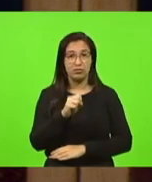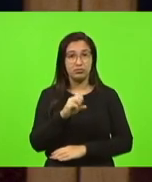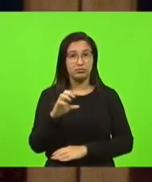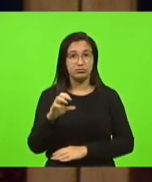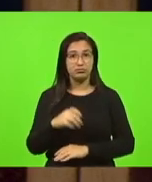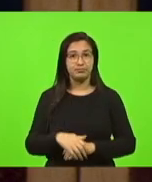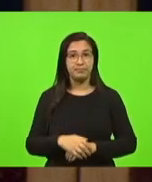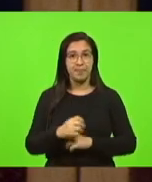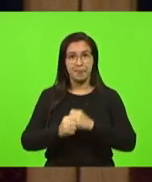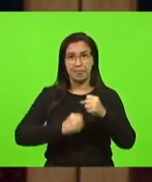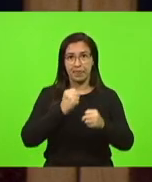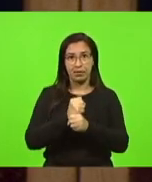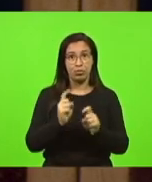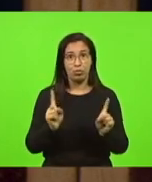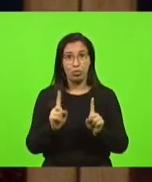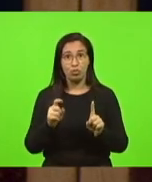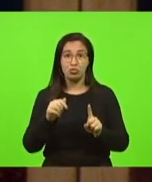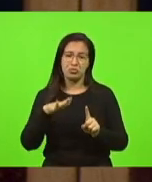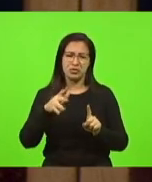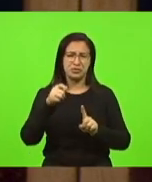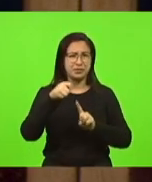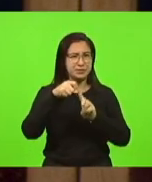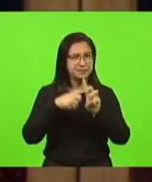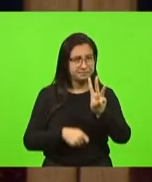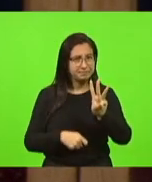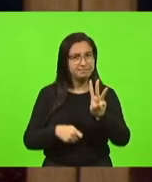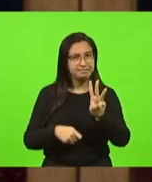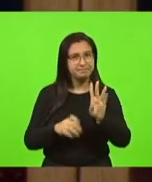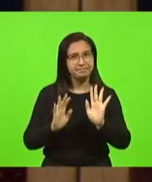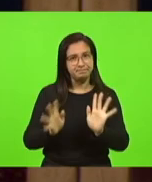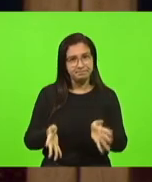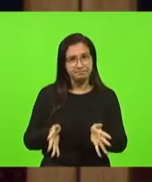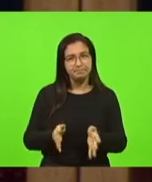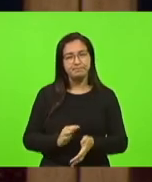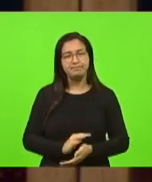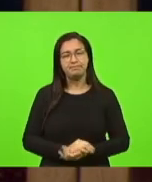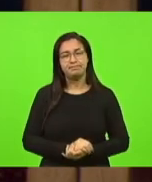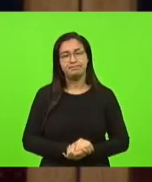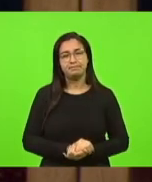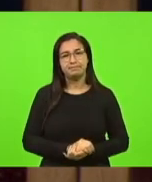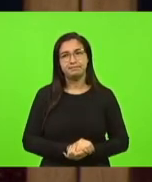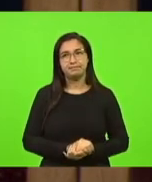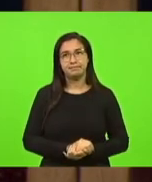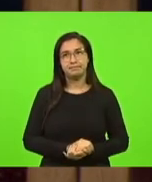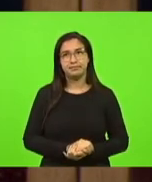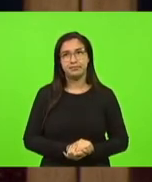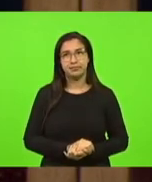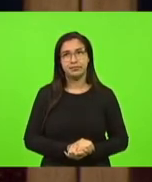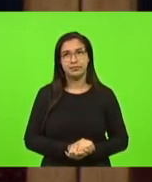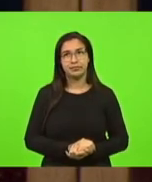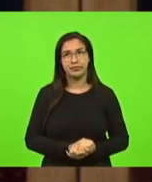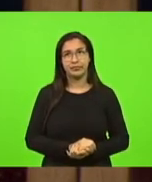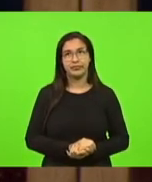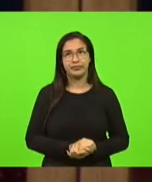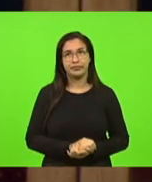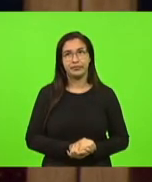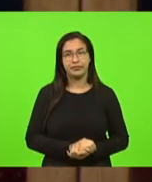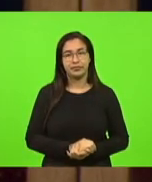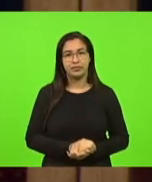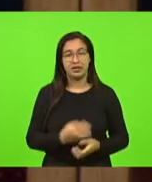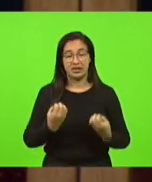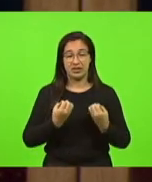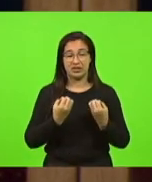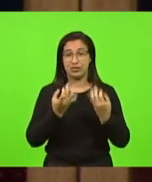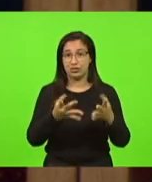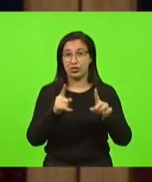ano todo, há 2, 3 meses atrás. Há 2, 3 meses atrás. E não adianta jogar para o sistema,